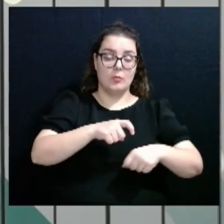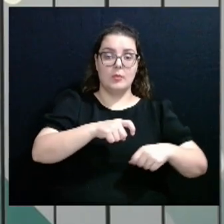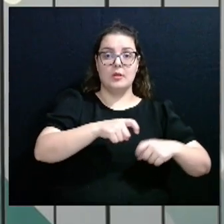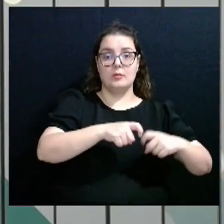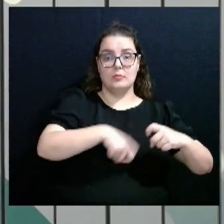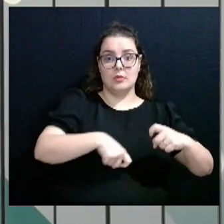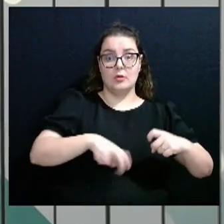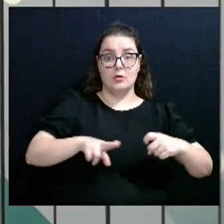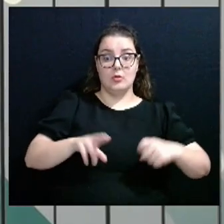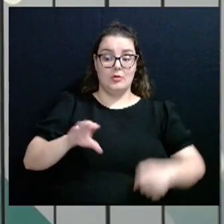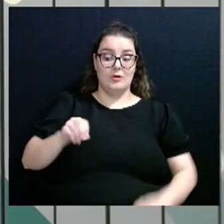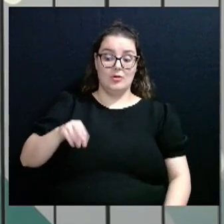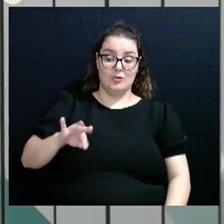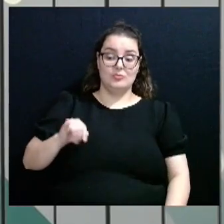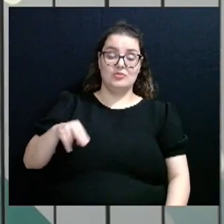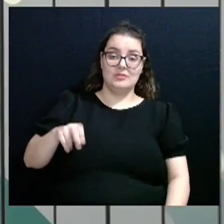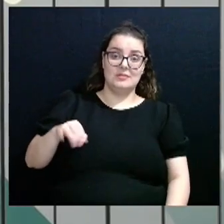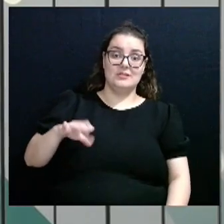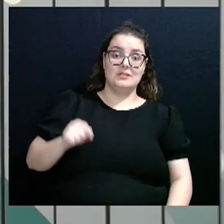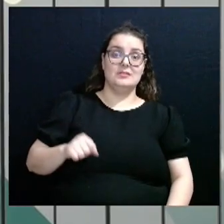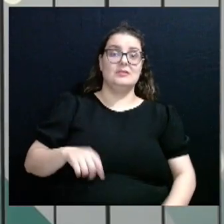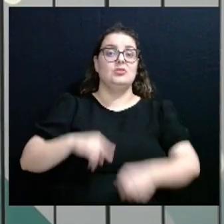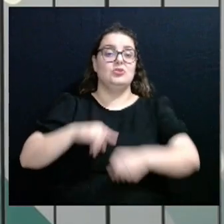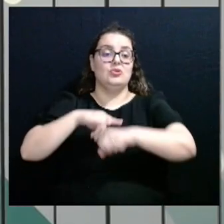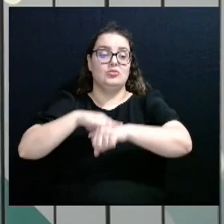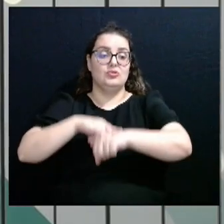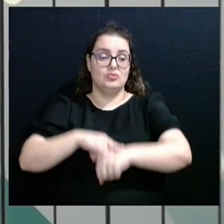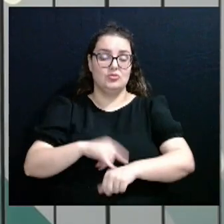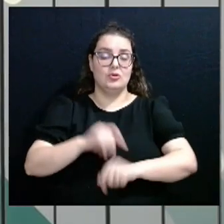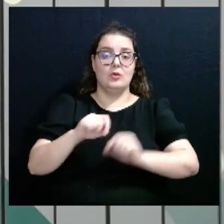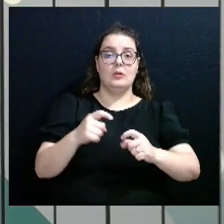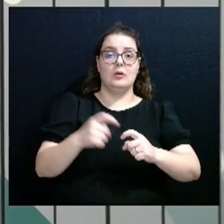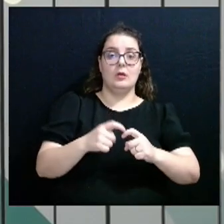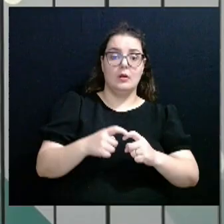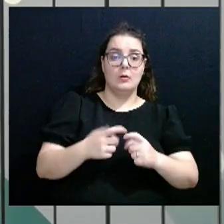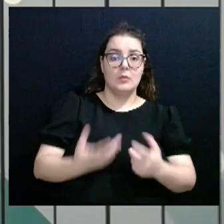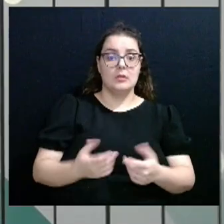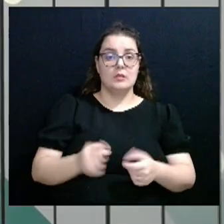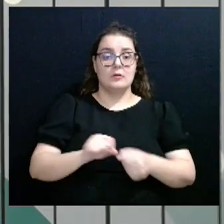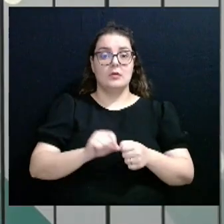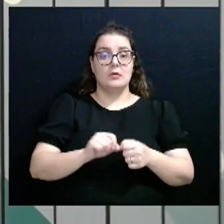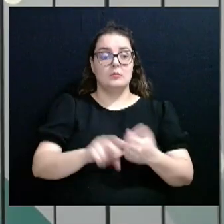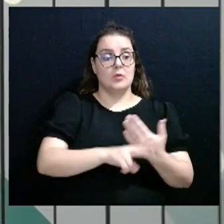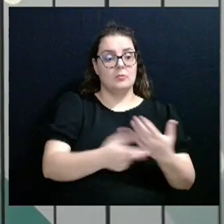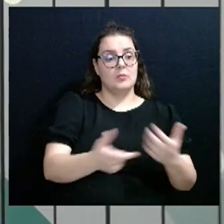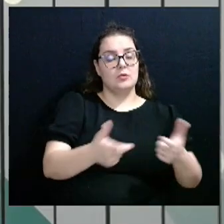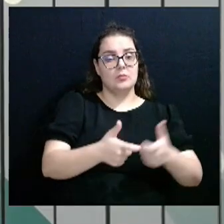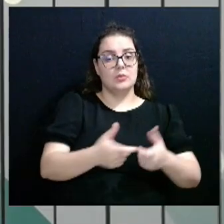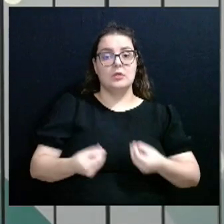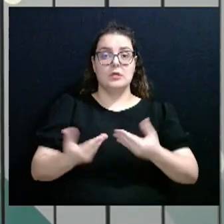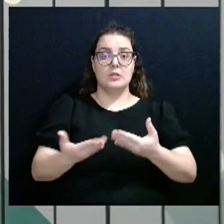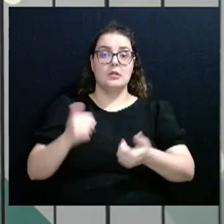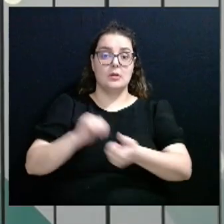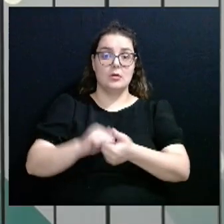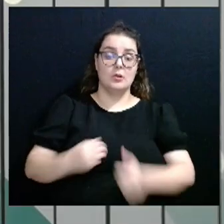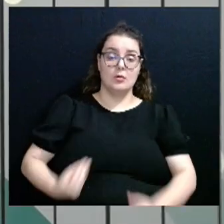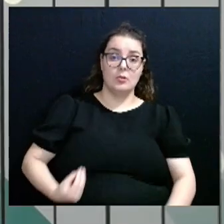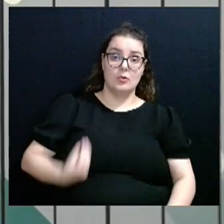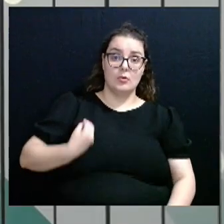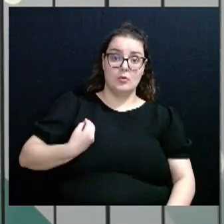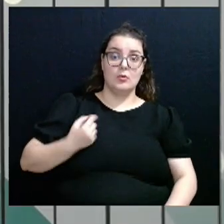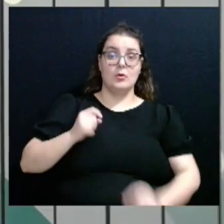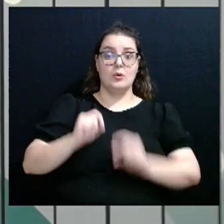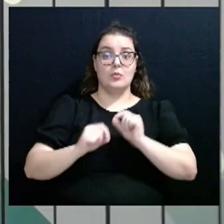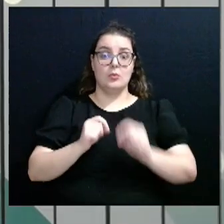urinária, né? O que a medicina tem feito para minimizar esses efeitos e garantir qualidade de vida? O que é mito?